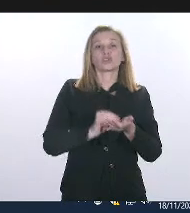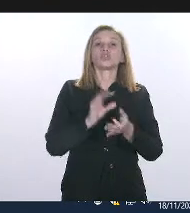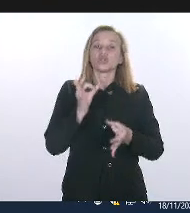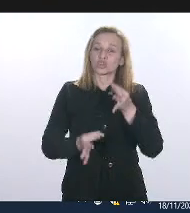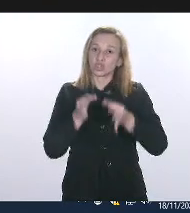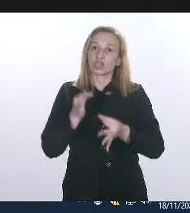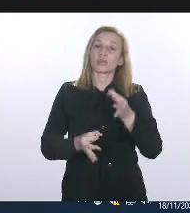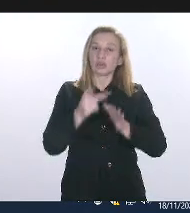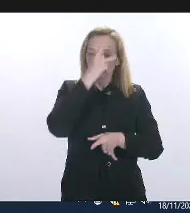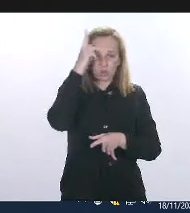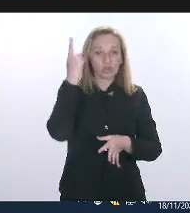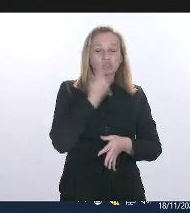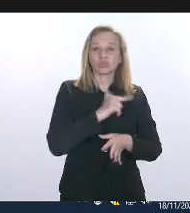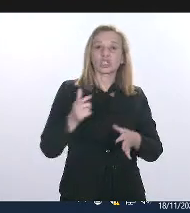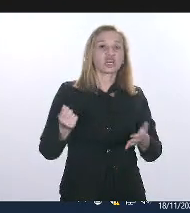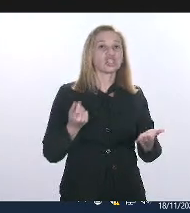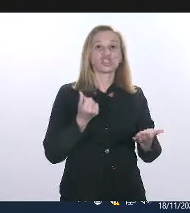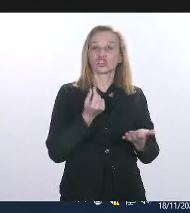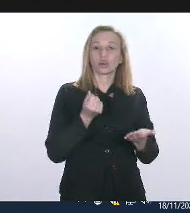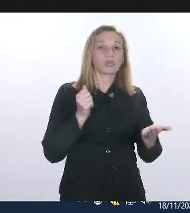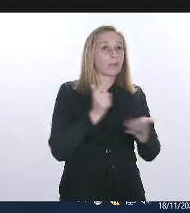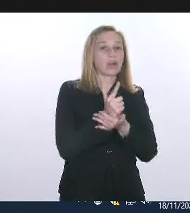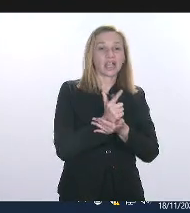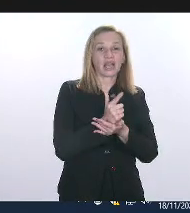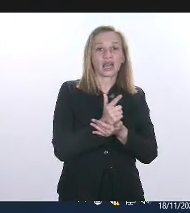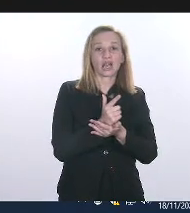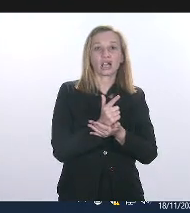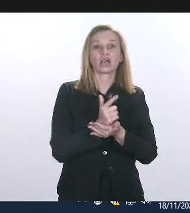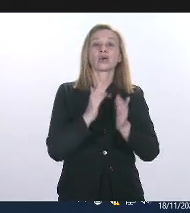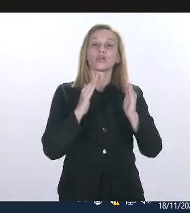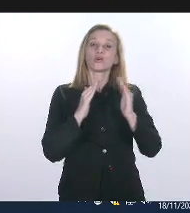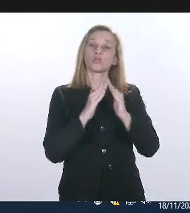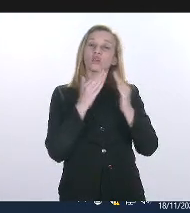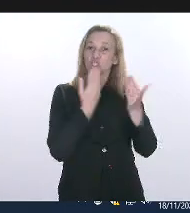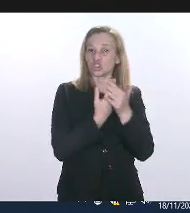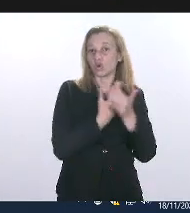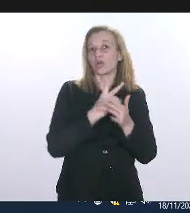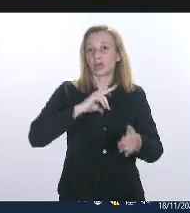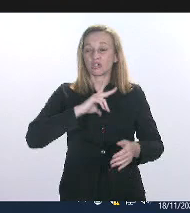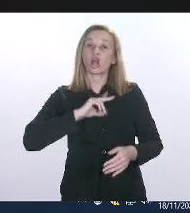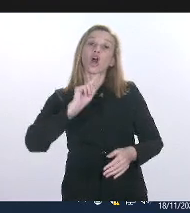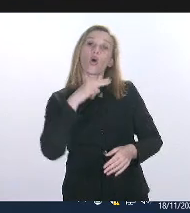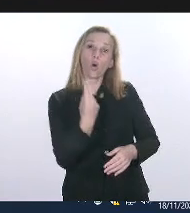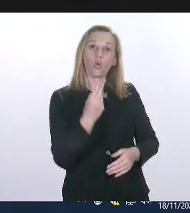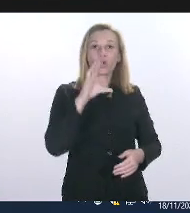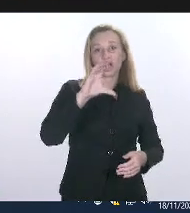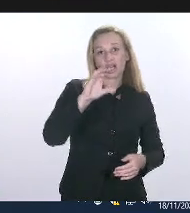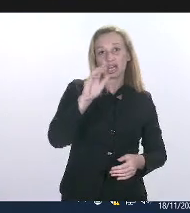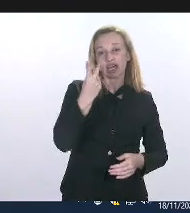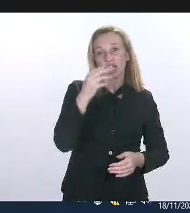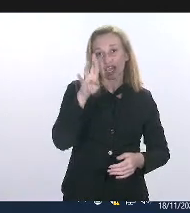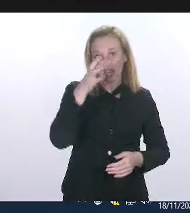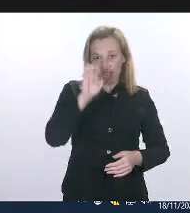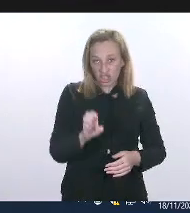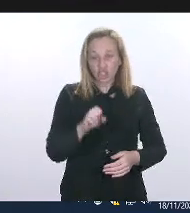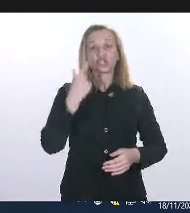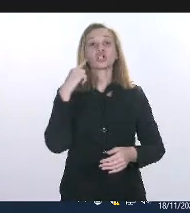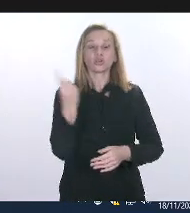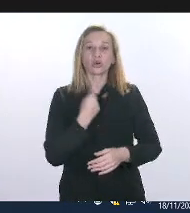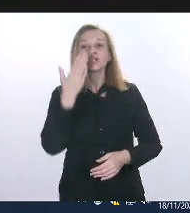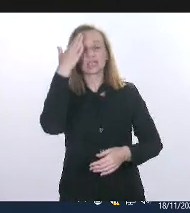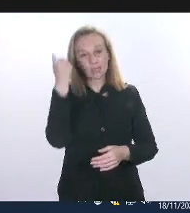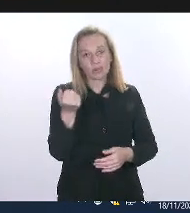não têm dinheiro para pagar uma escola particular, uma creche particular, e a gente sabe a escola pública é